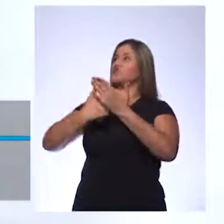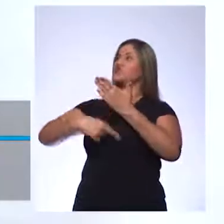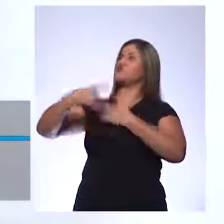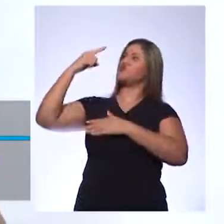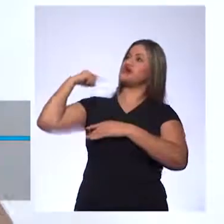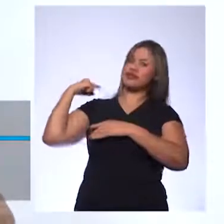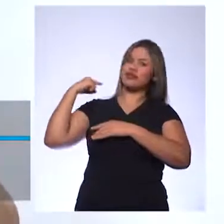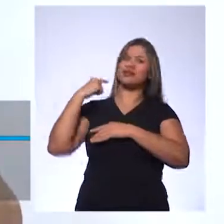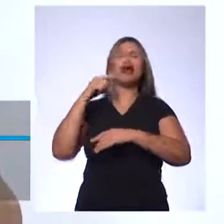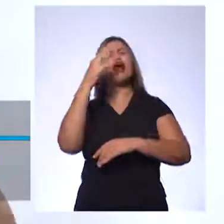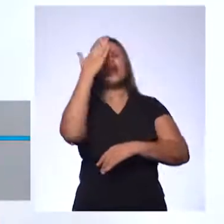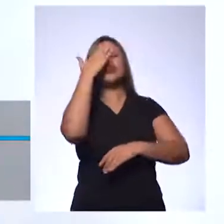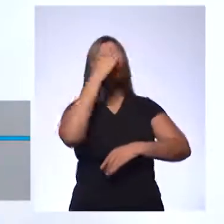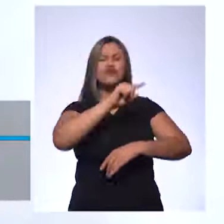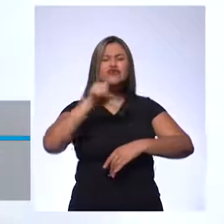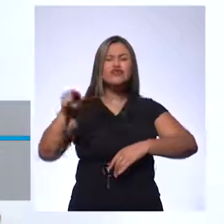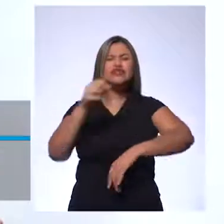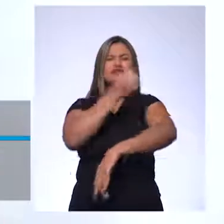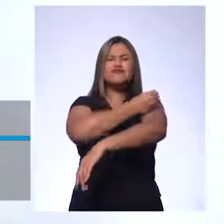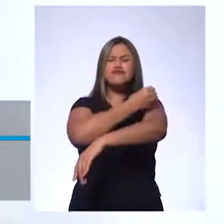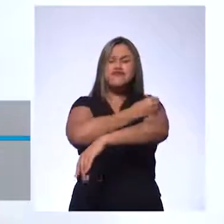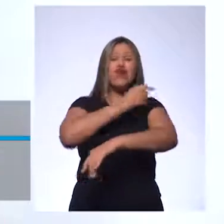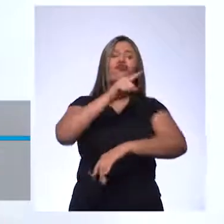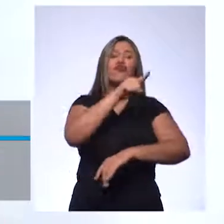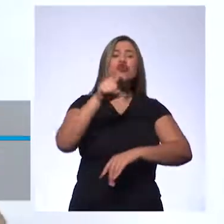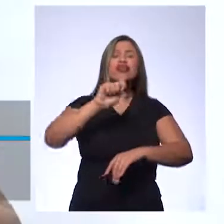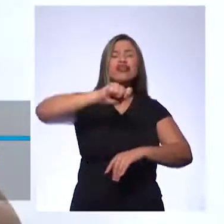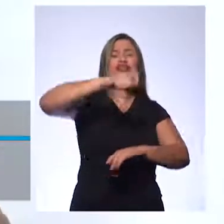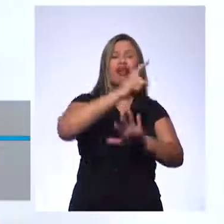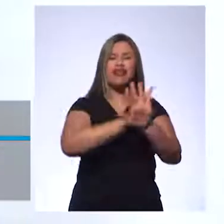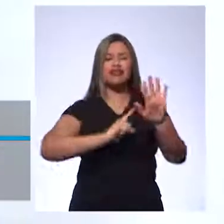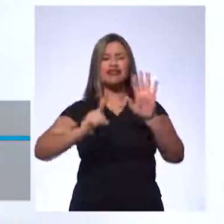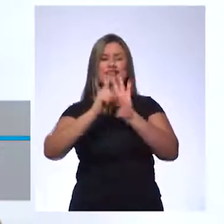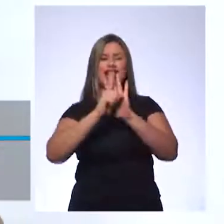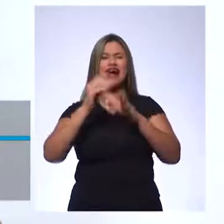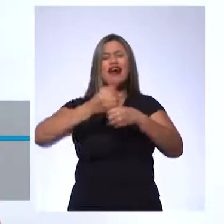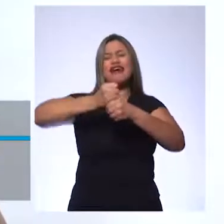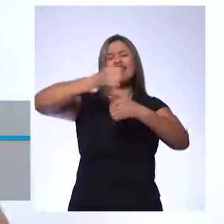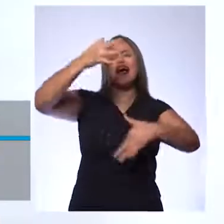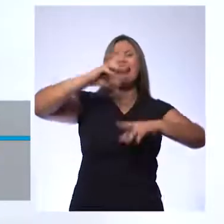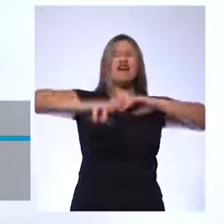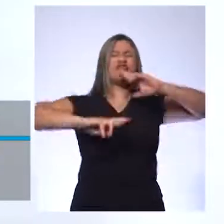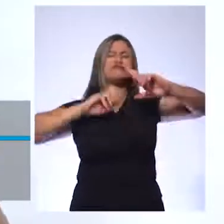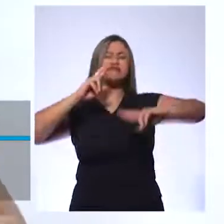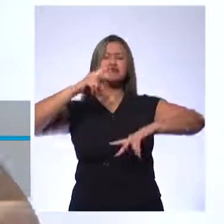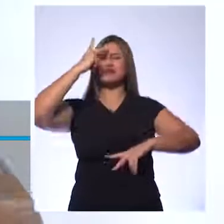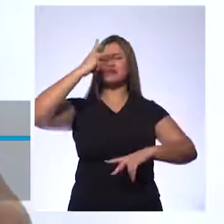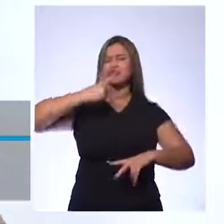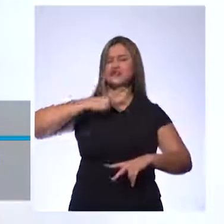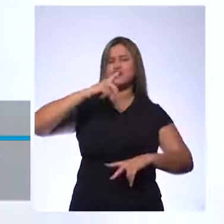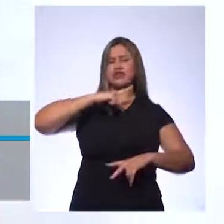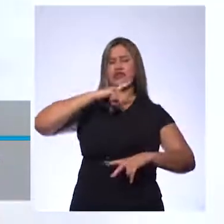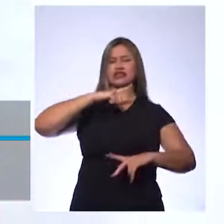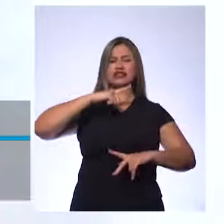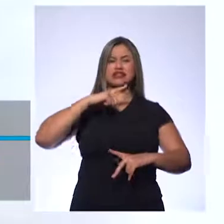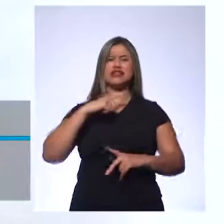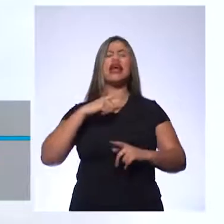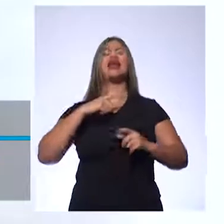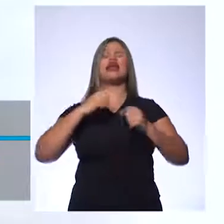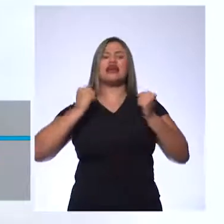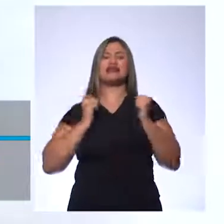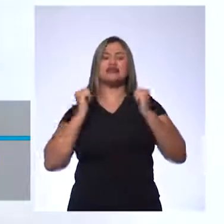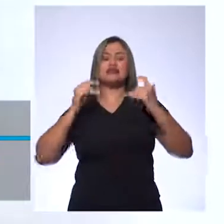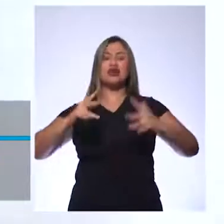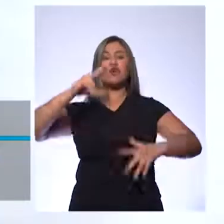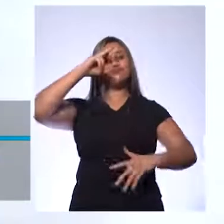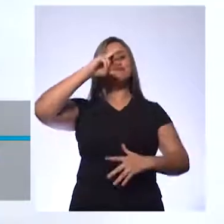dá para contar com sexto ano sexto ano sempre muito protagonista aí no chat sempre respondendo de forma autônoma utilizando a sua